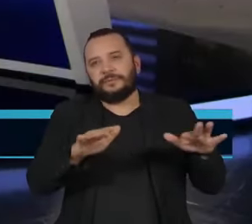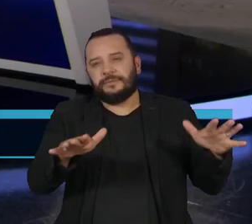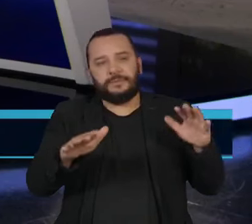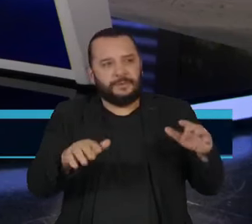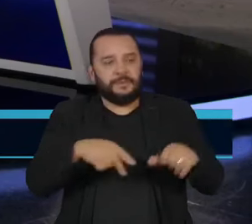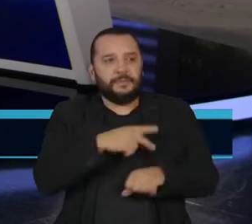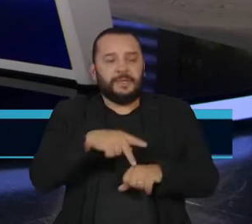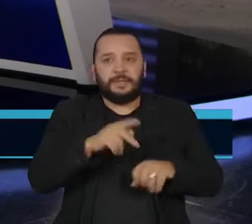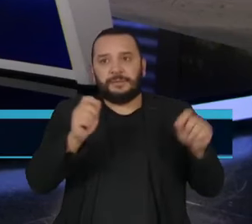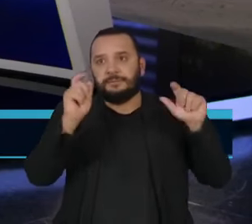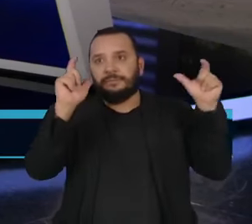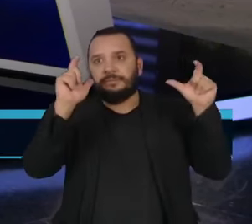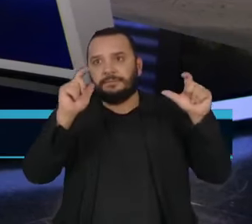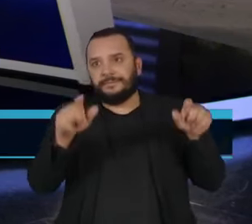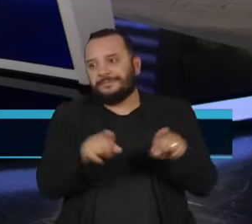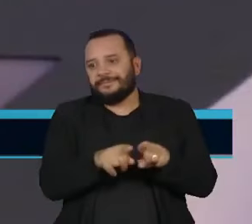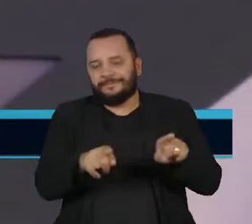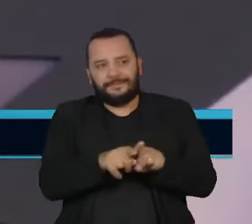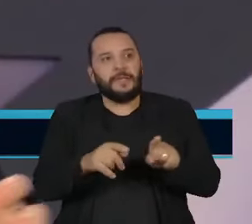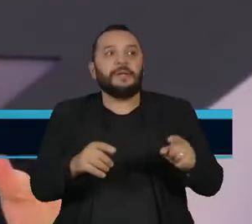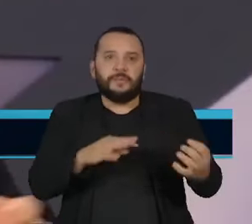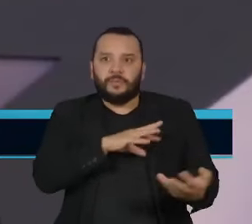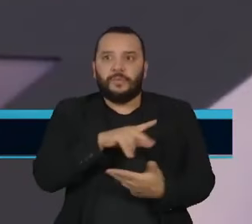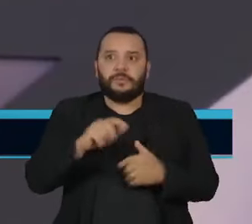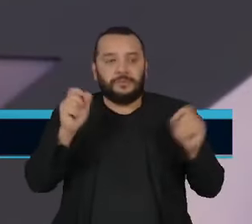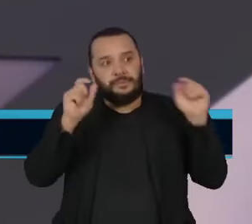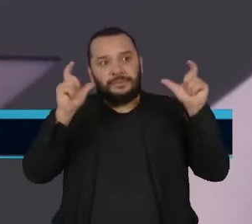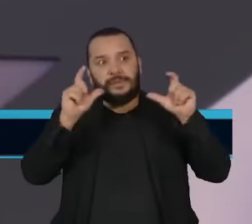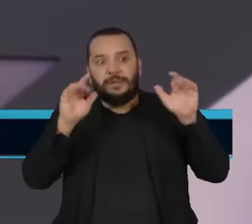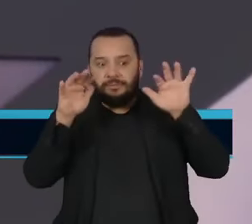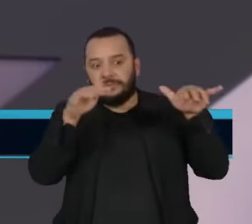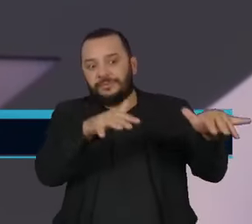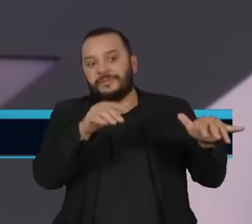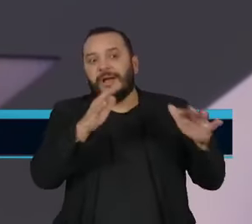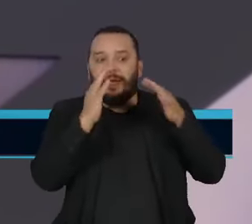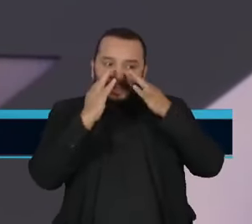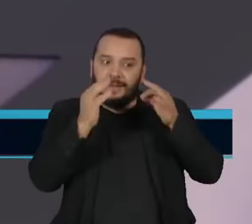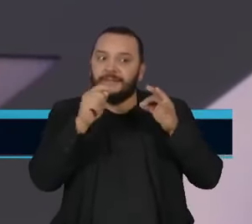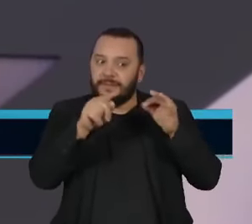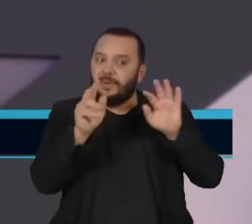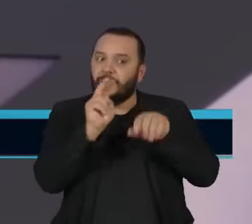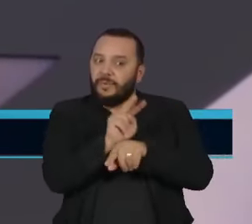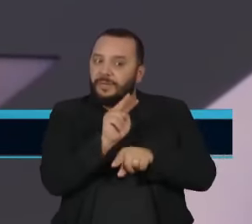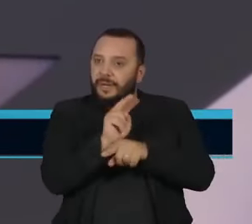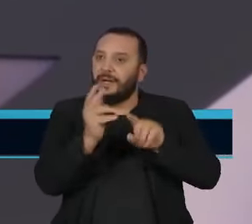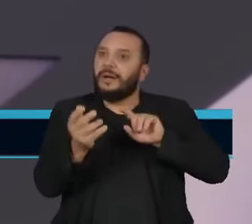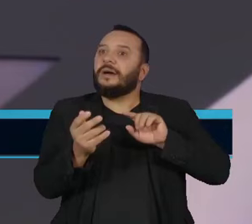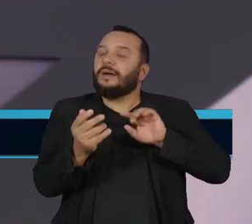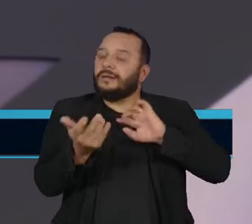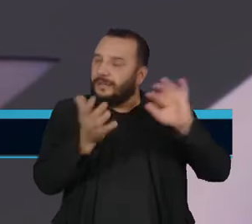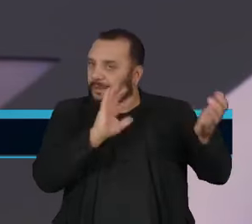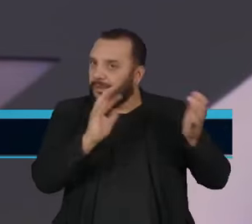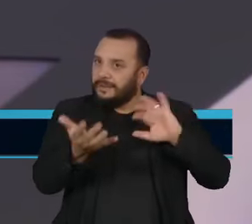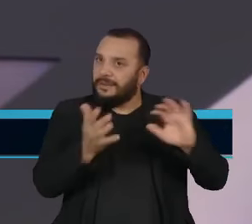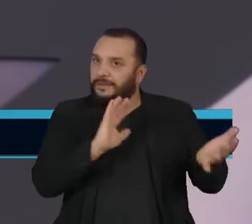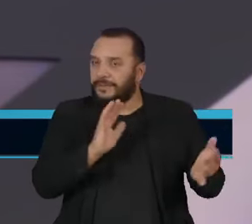mundo acordar e falar, olha, talvez seja o caso de começar a prestar melhor atenção nisso. Eu acho que na questão climática, nós estamos vendo um